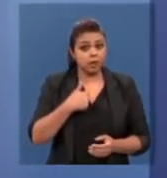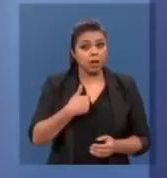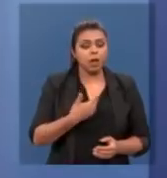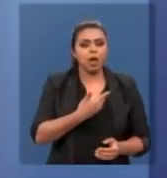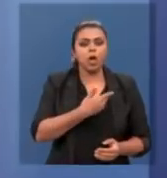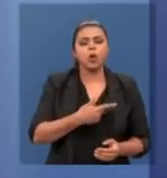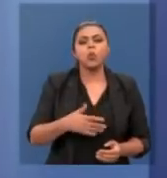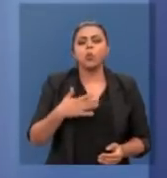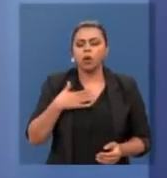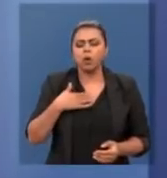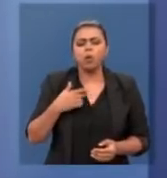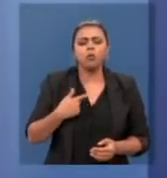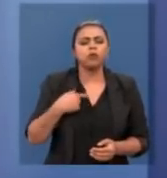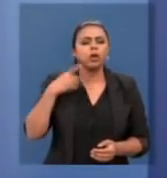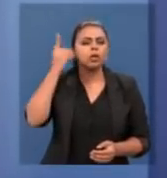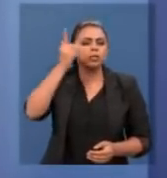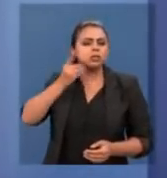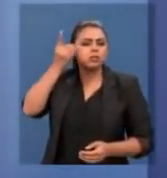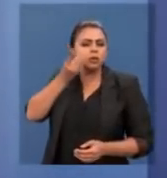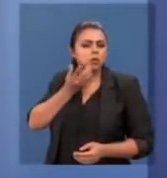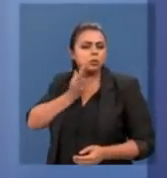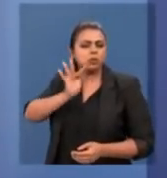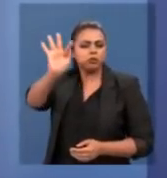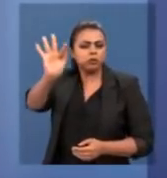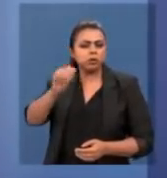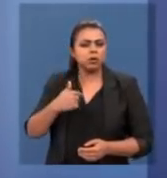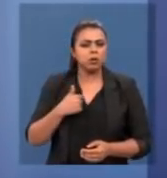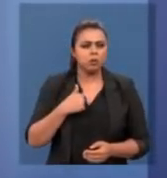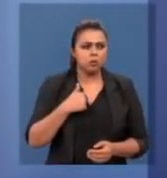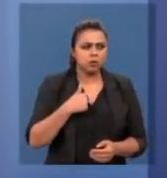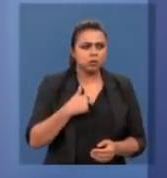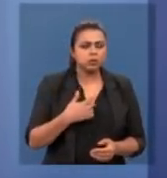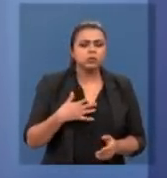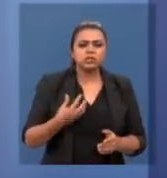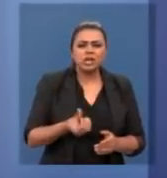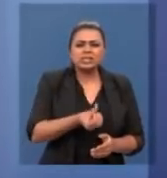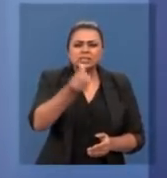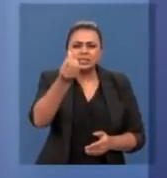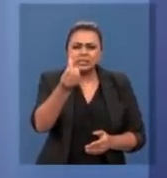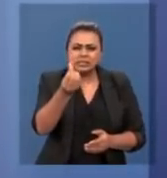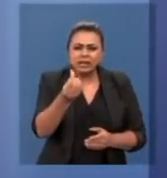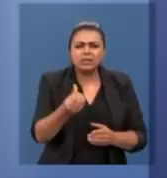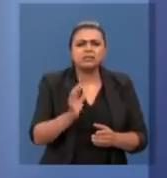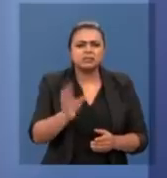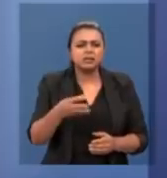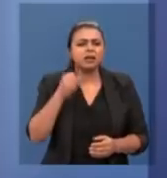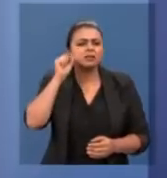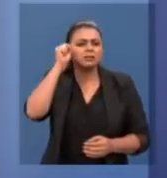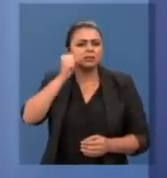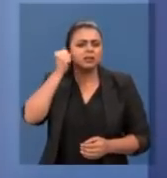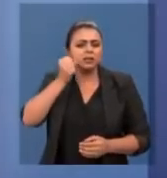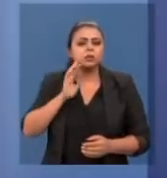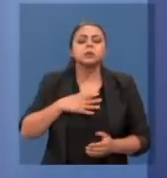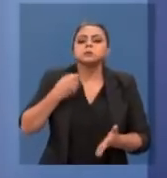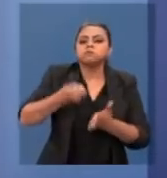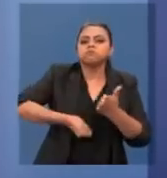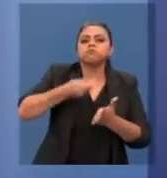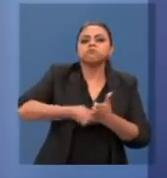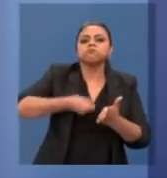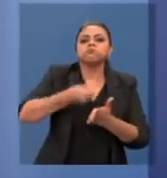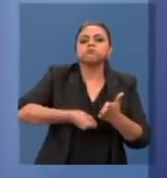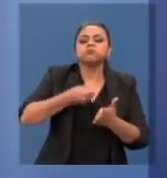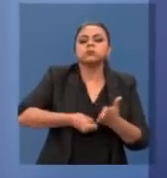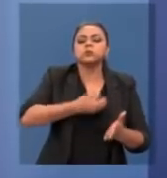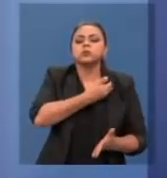federal eu federal por seis vezes senadora que trava grande batalha que os